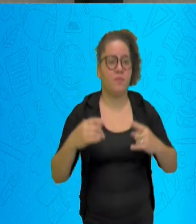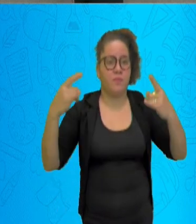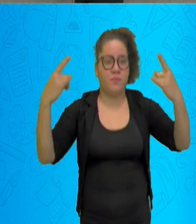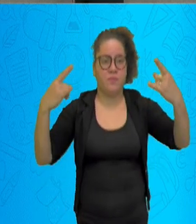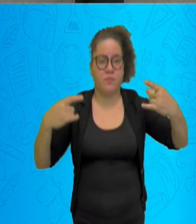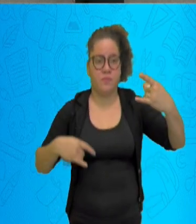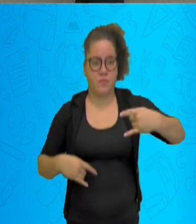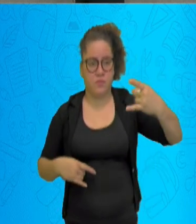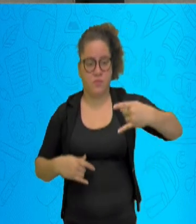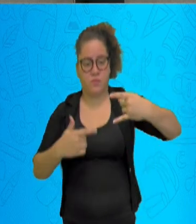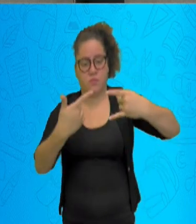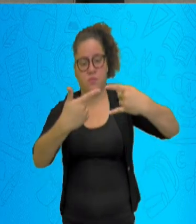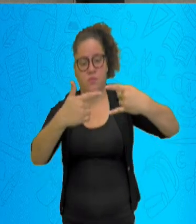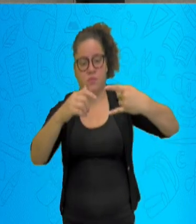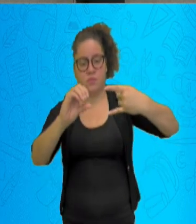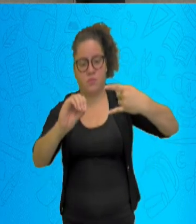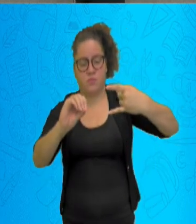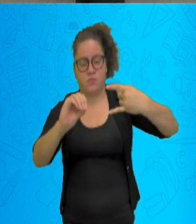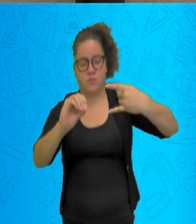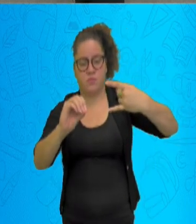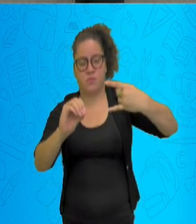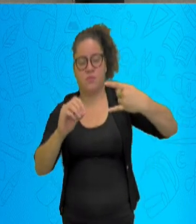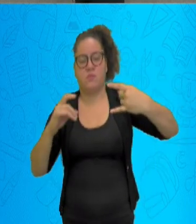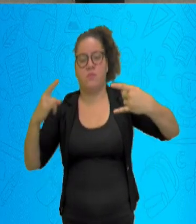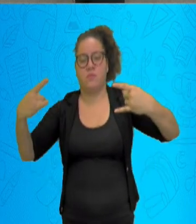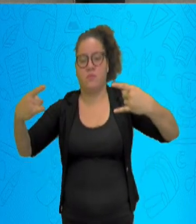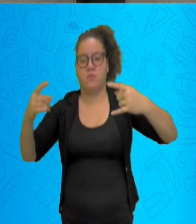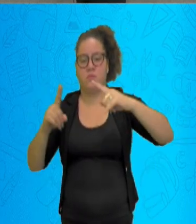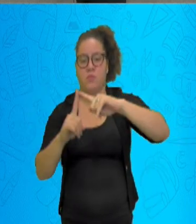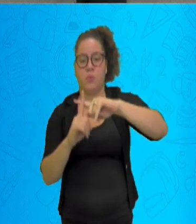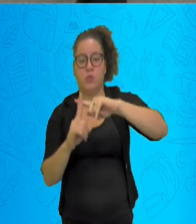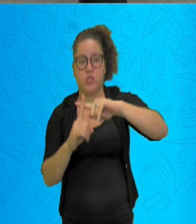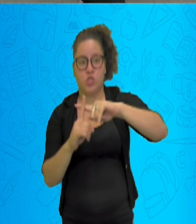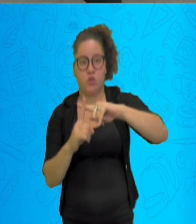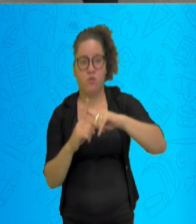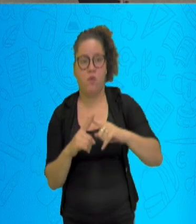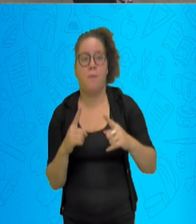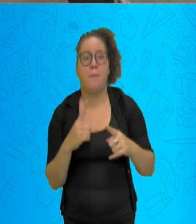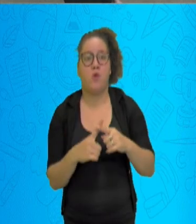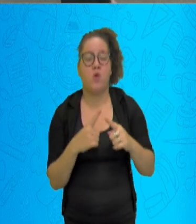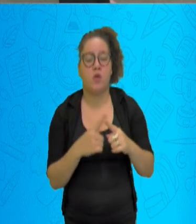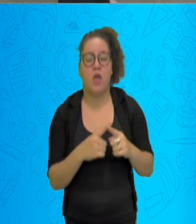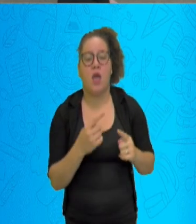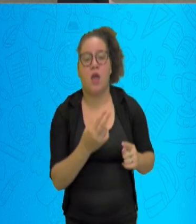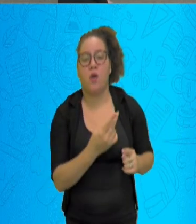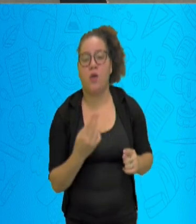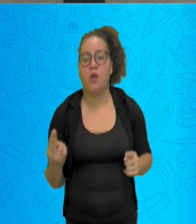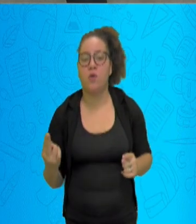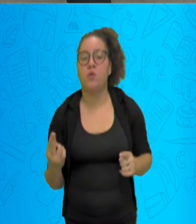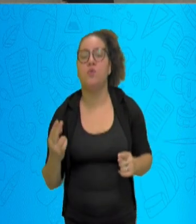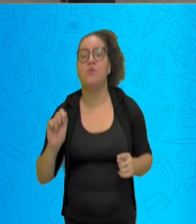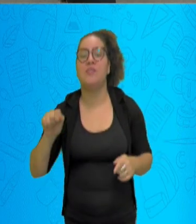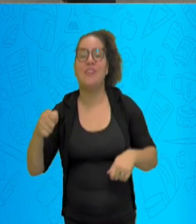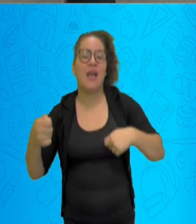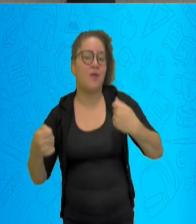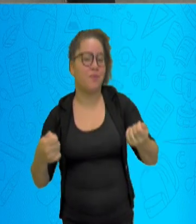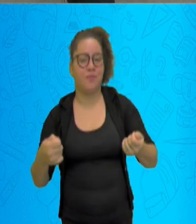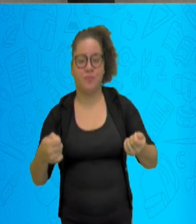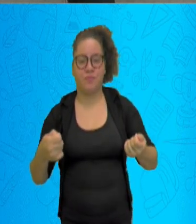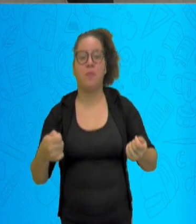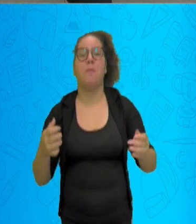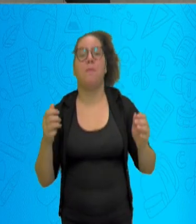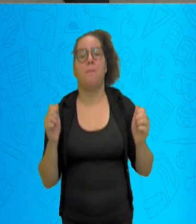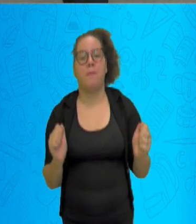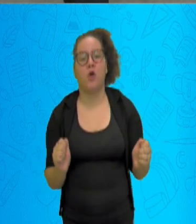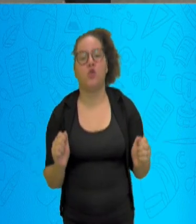entenderem. É 20 positivo, porque os dois têm o mesmo sinal. Sinais iguais, permanece o